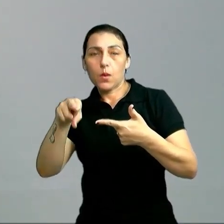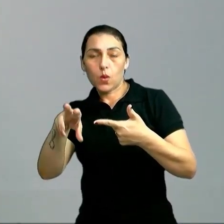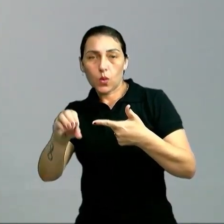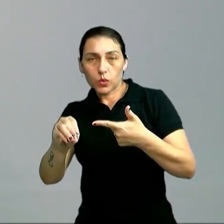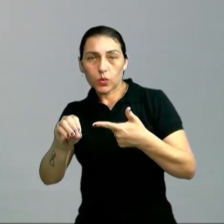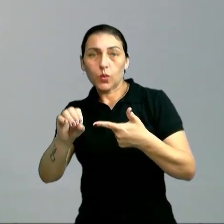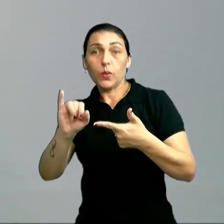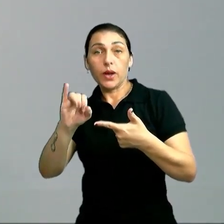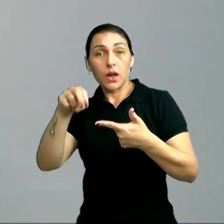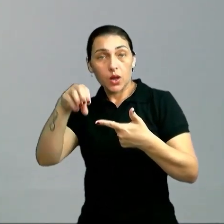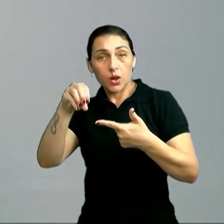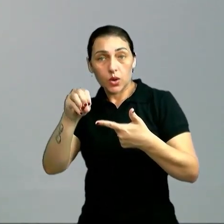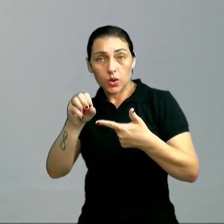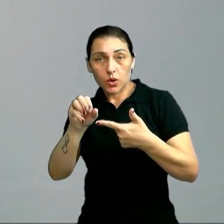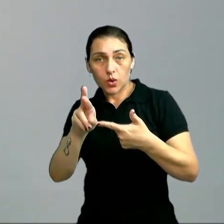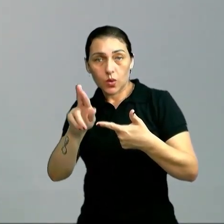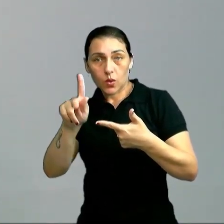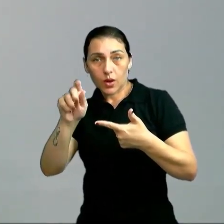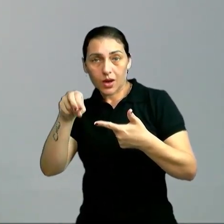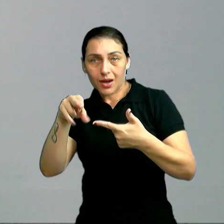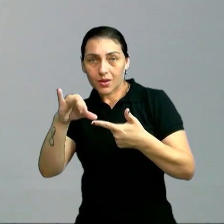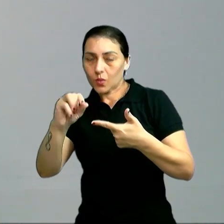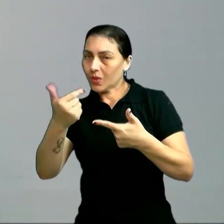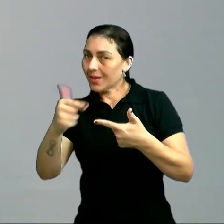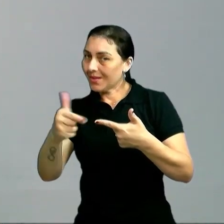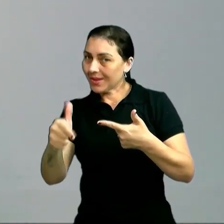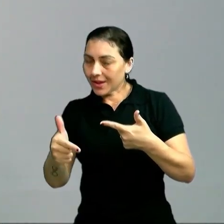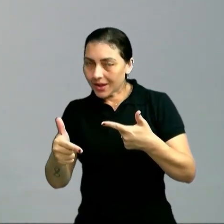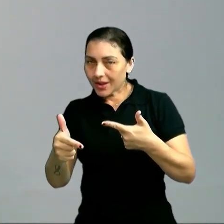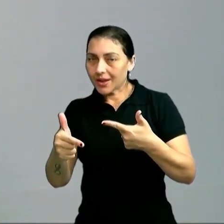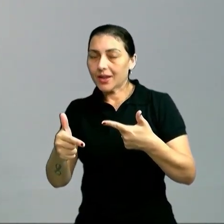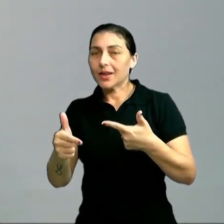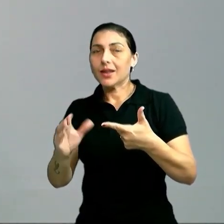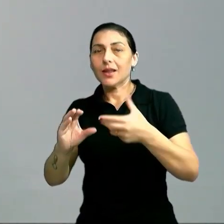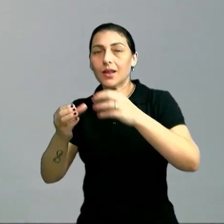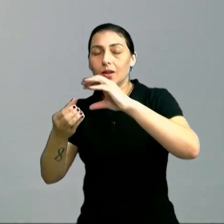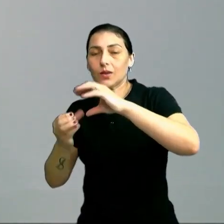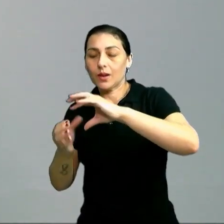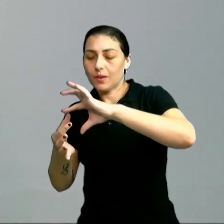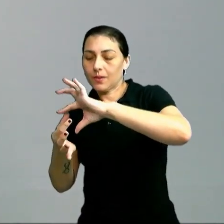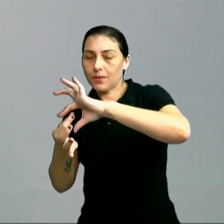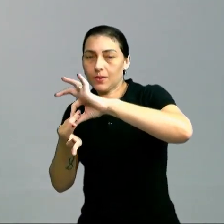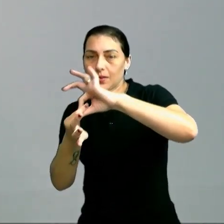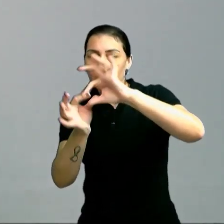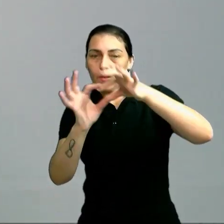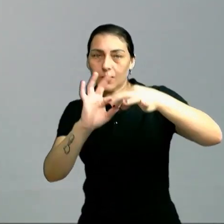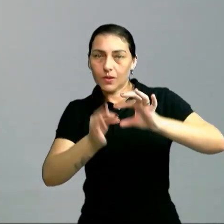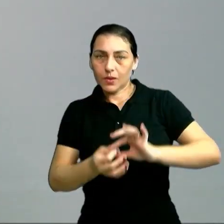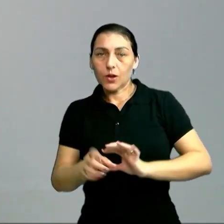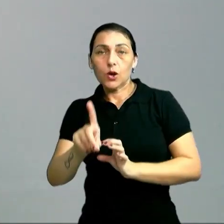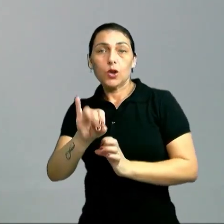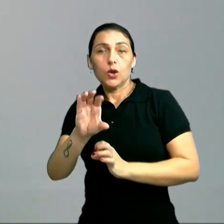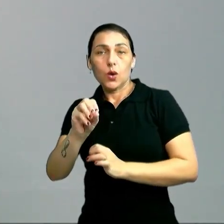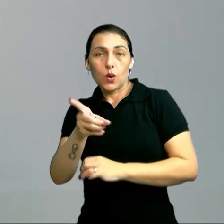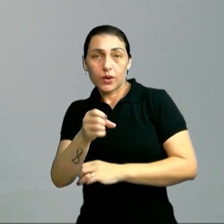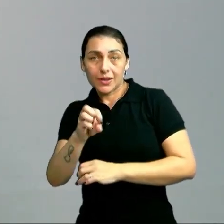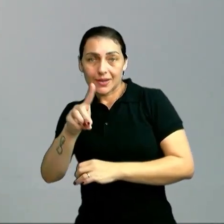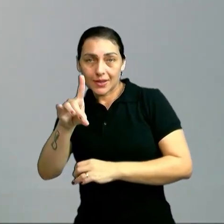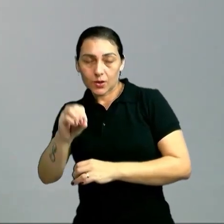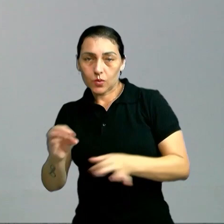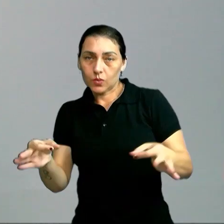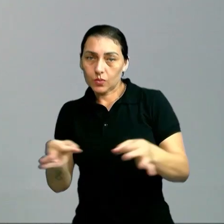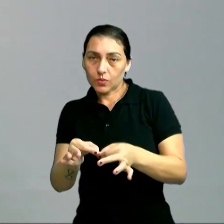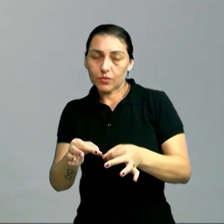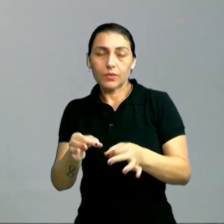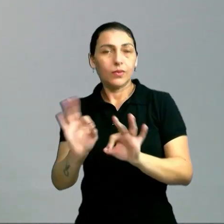complexos, até têm carbono, mas não são de cadeias complexas, como por exemplo o dióxido de carbono.